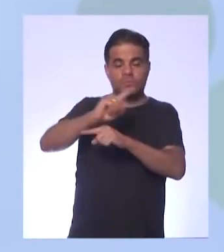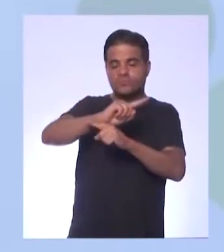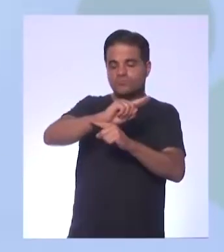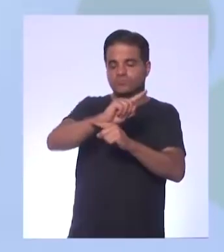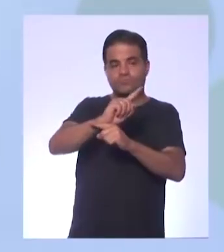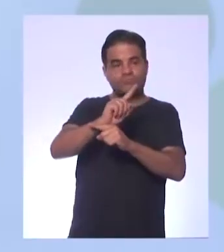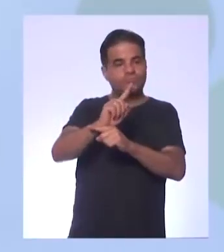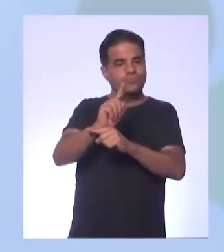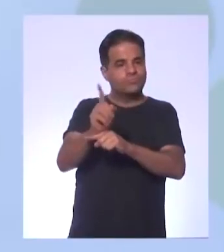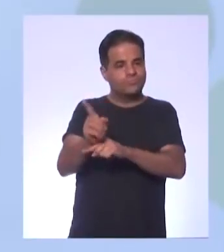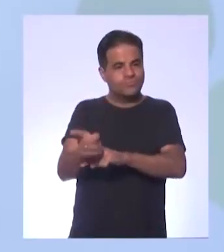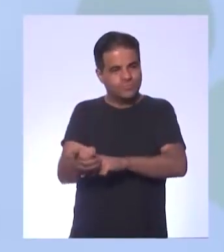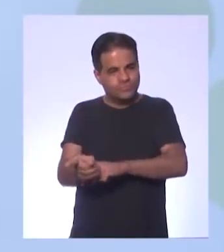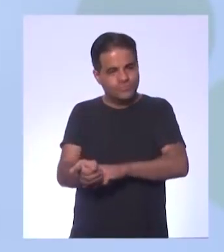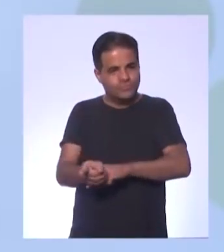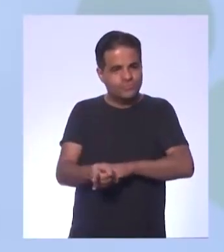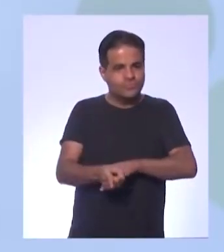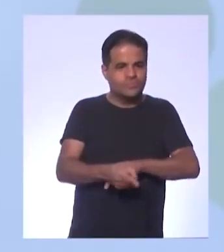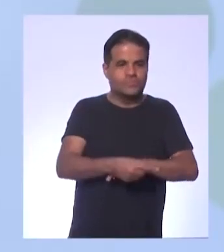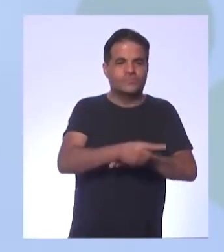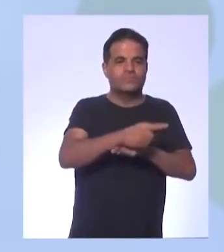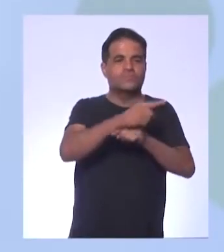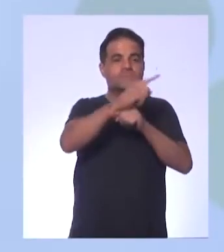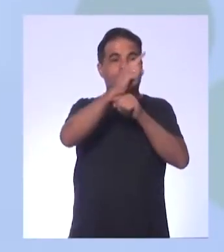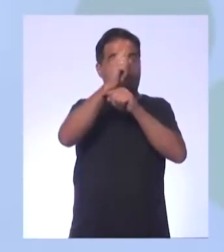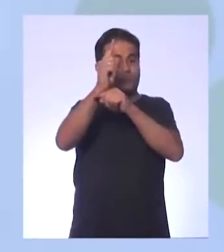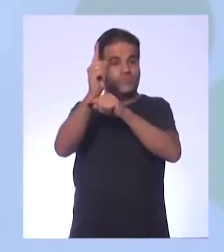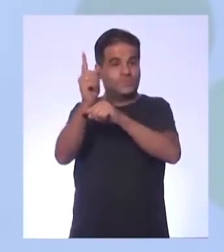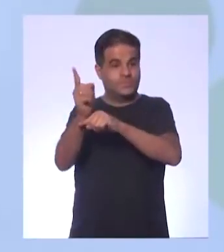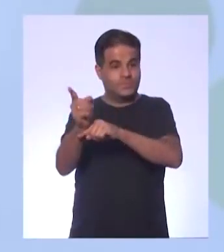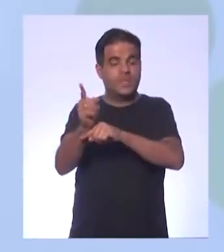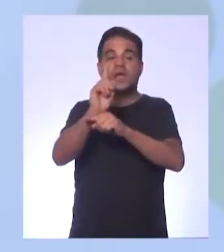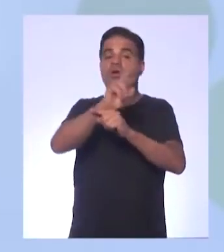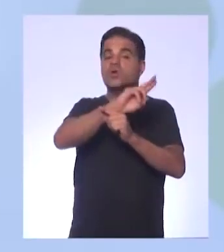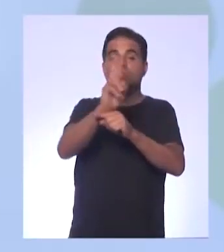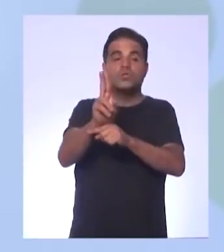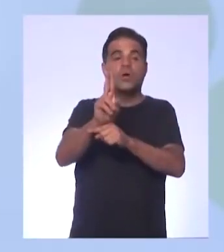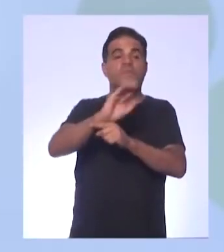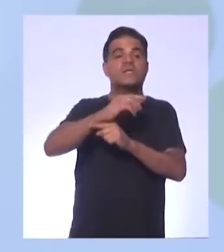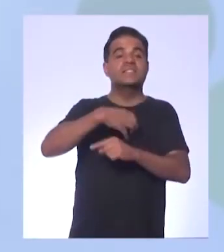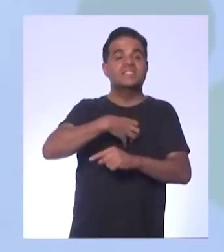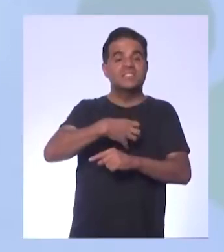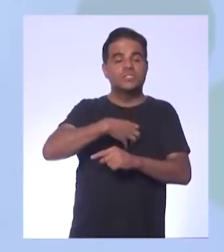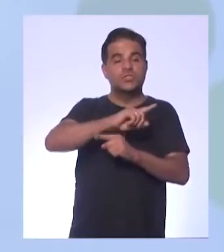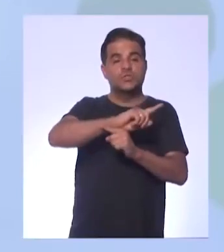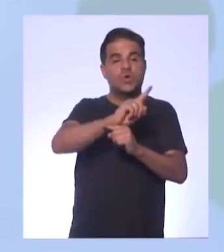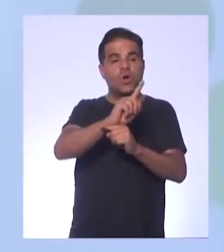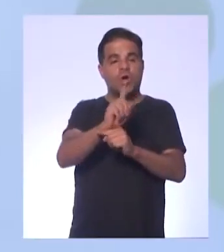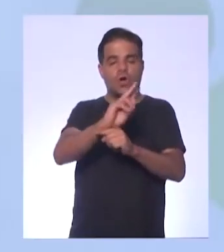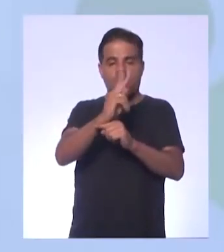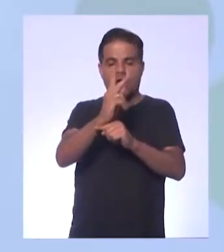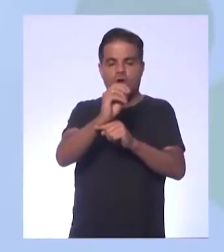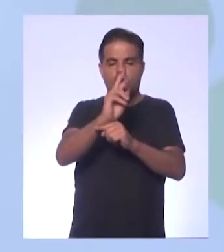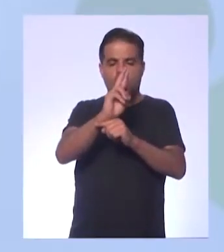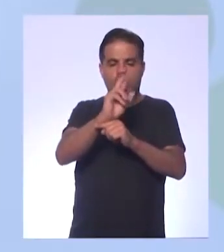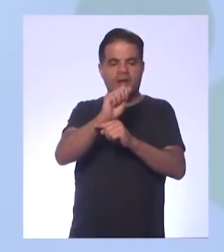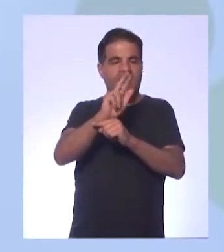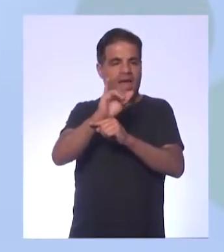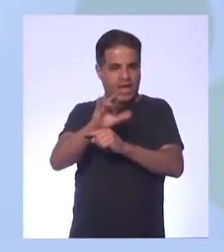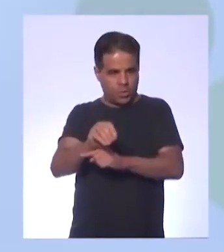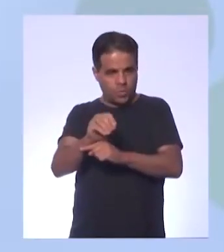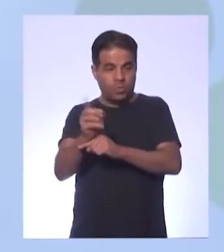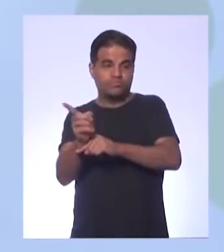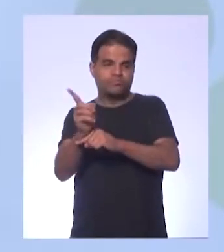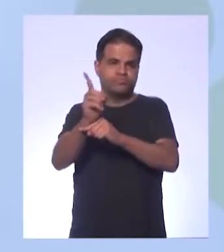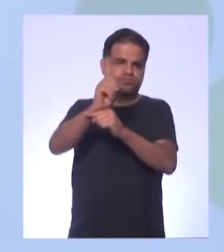que a gente está vindo aqui de cima para baixo, ó, da esquerda para a direita, girando, é o que a gente chama de sentido horário, tudo bem? E quando é o